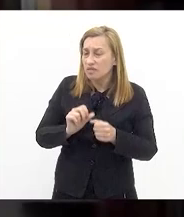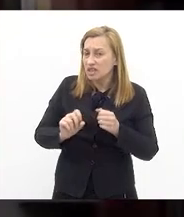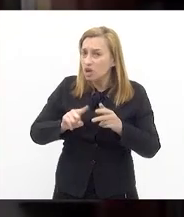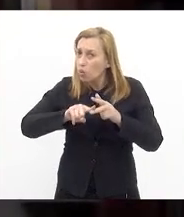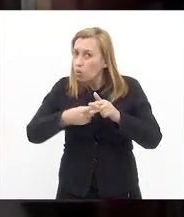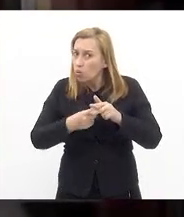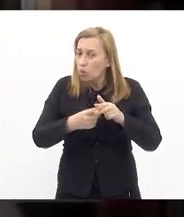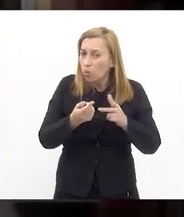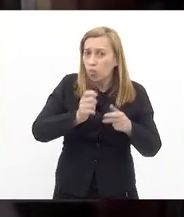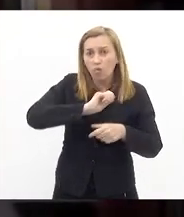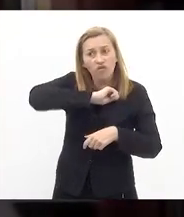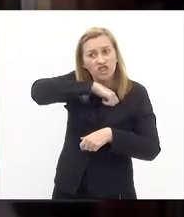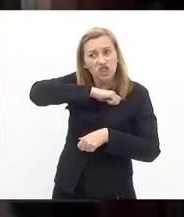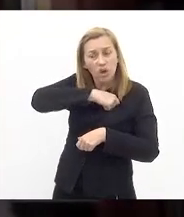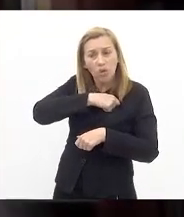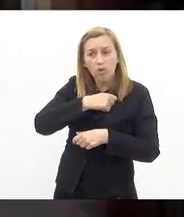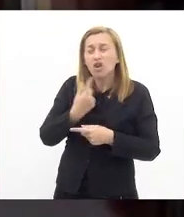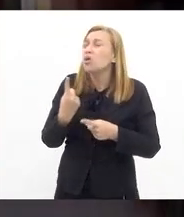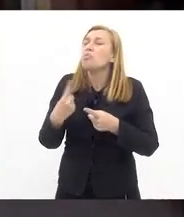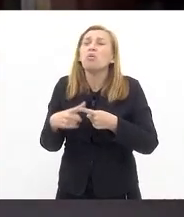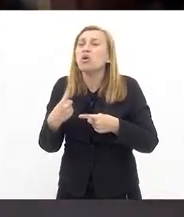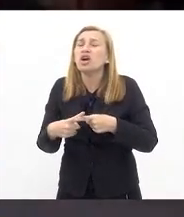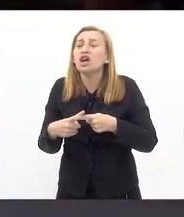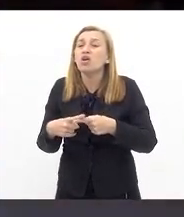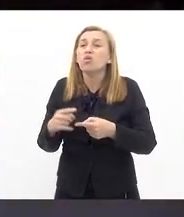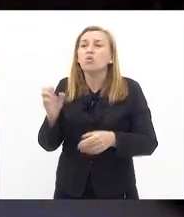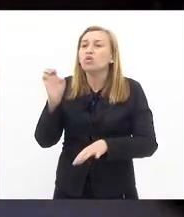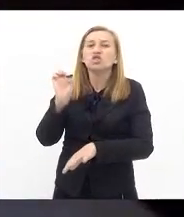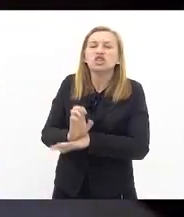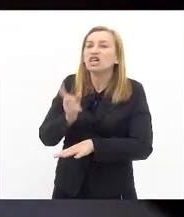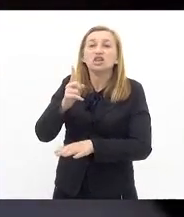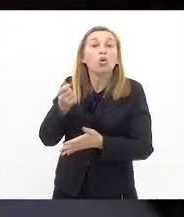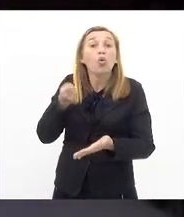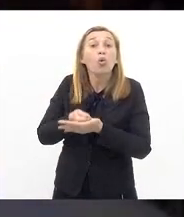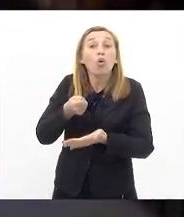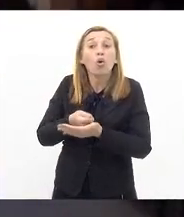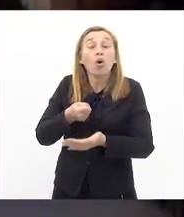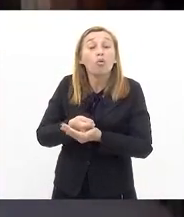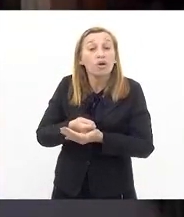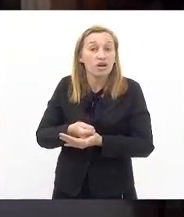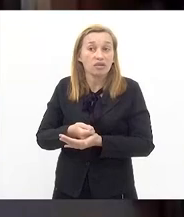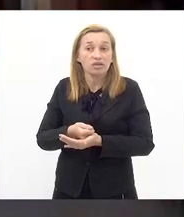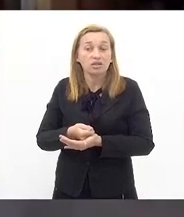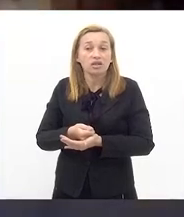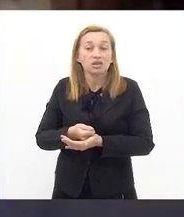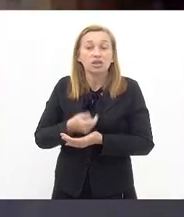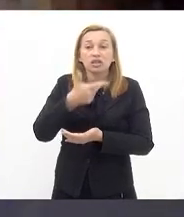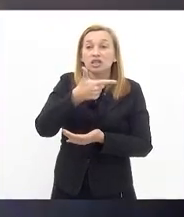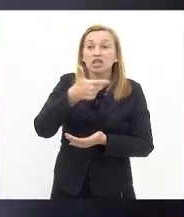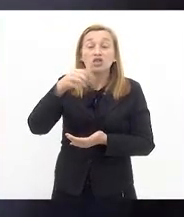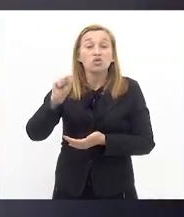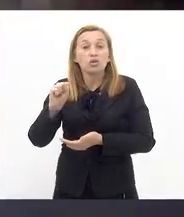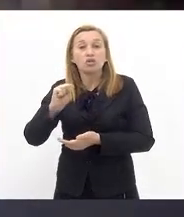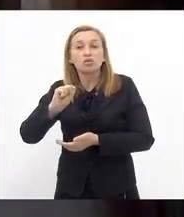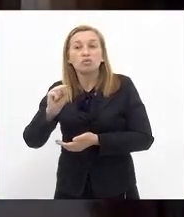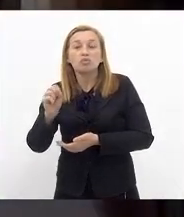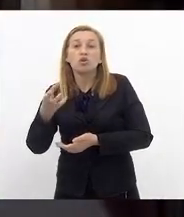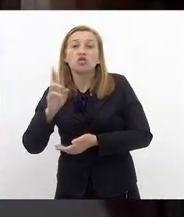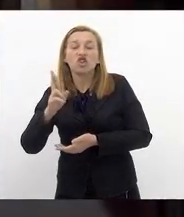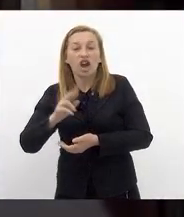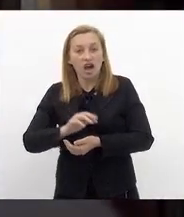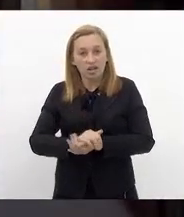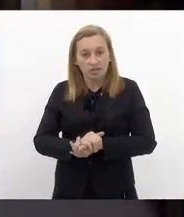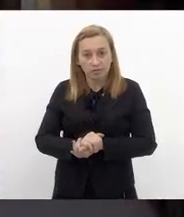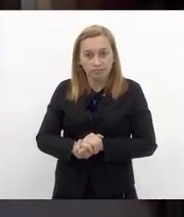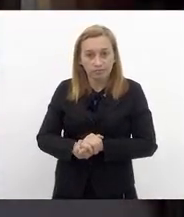reajuste fiscal, por que que o estado não cobra, por exemplo, 118 bilhões de reais,